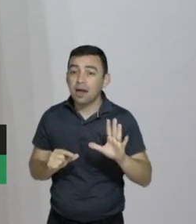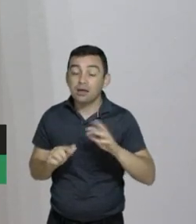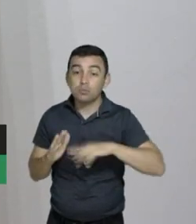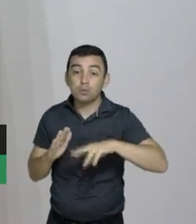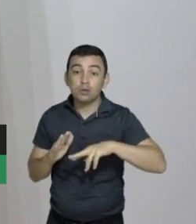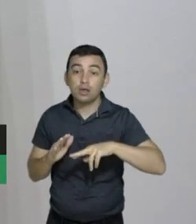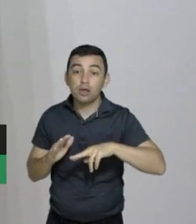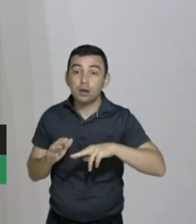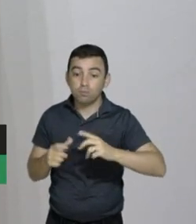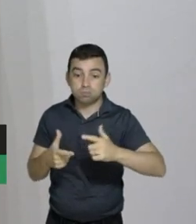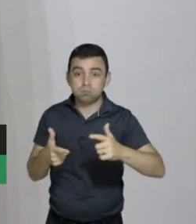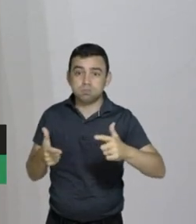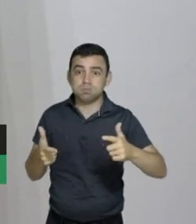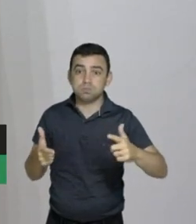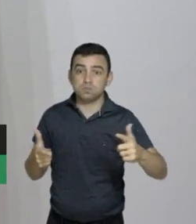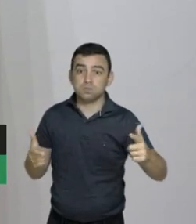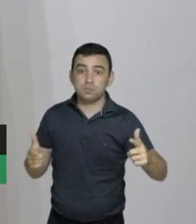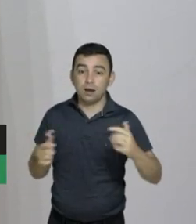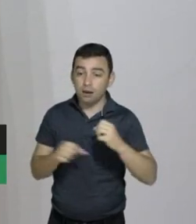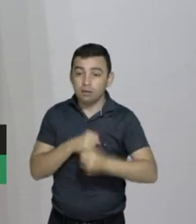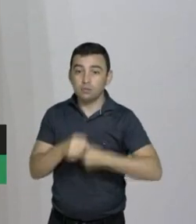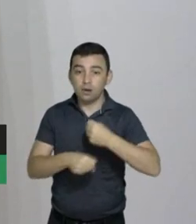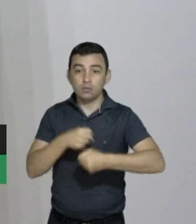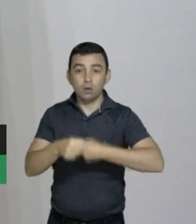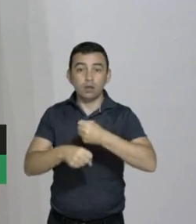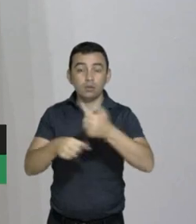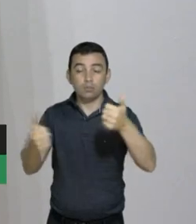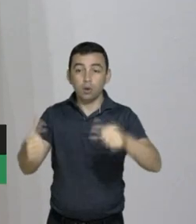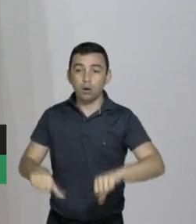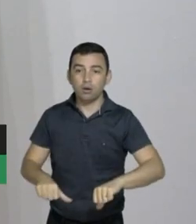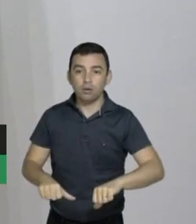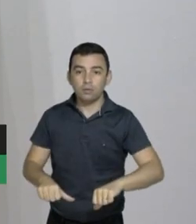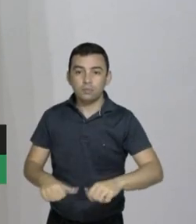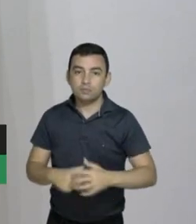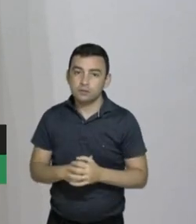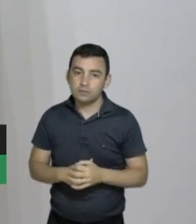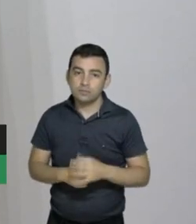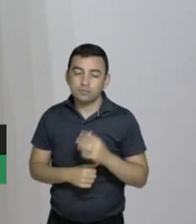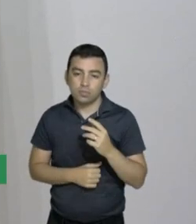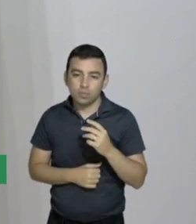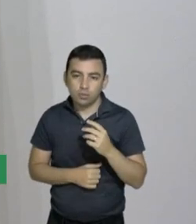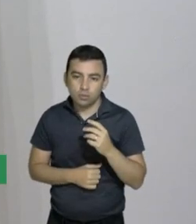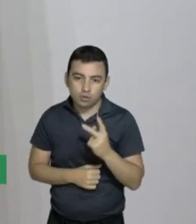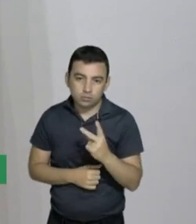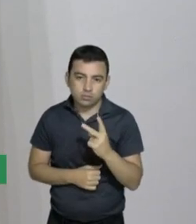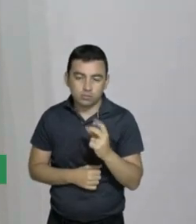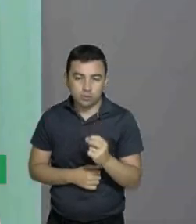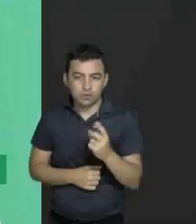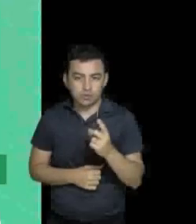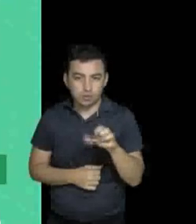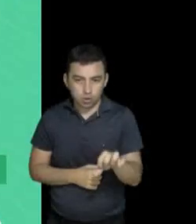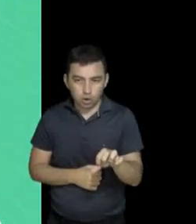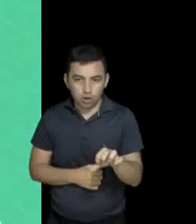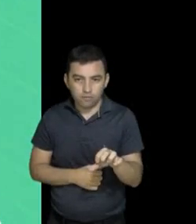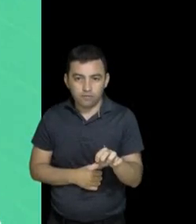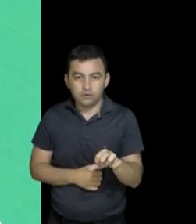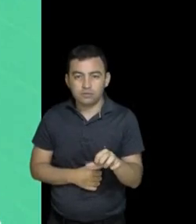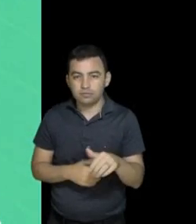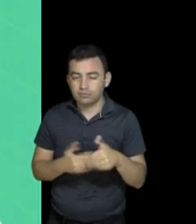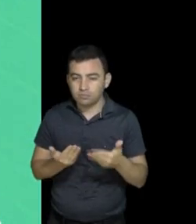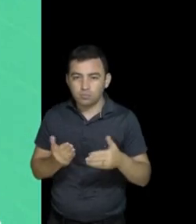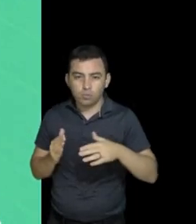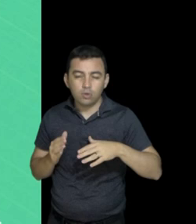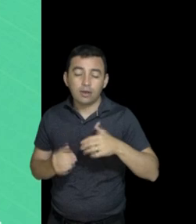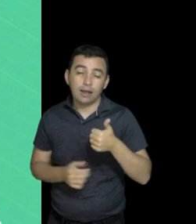foi crescendo então em 2019 o índice de reprovação